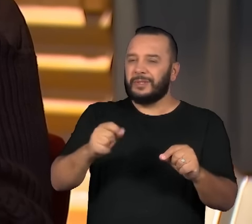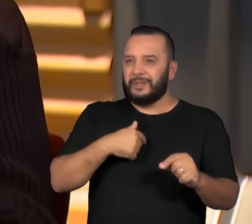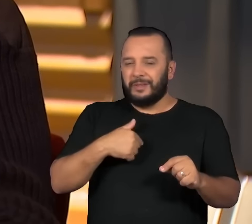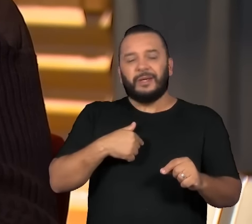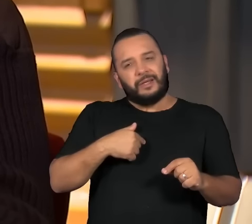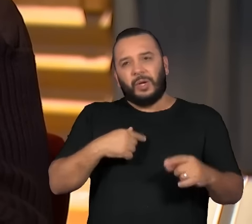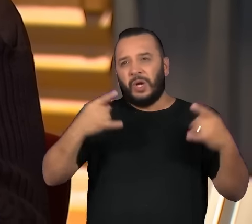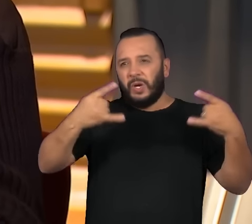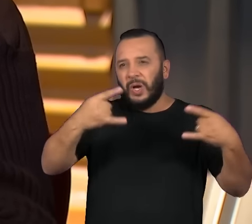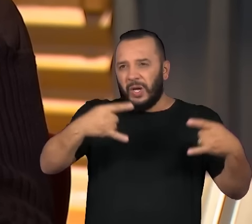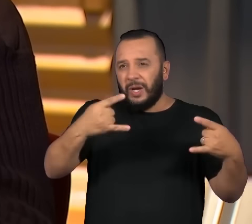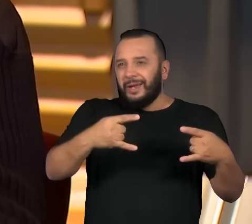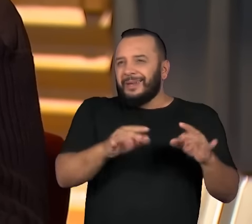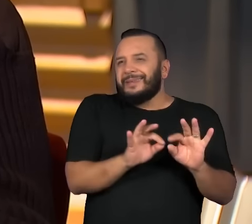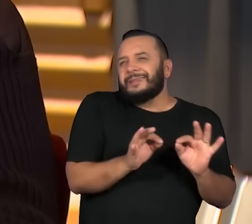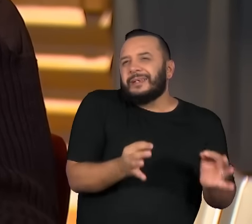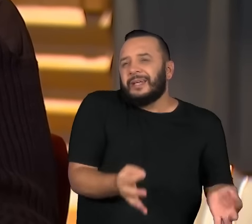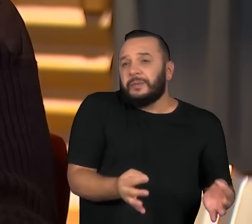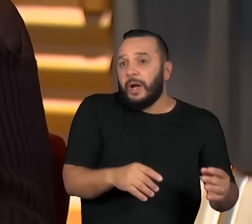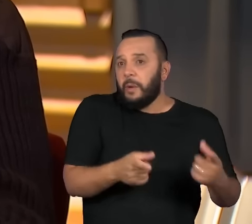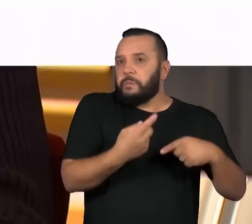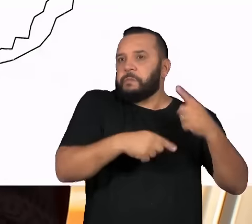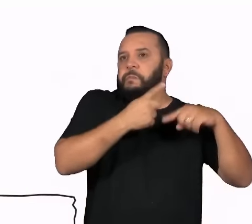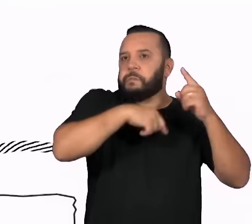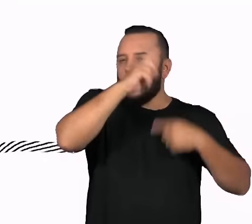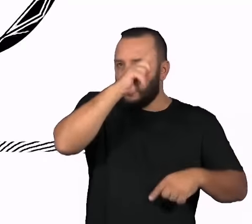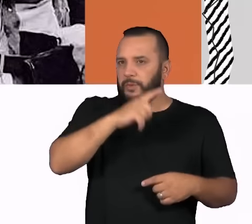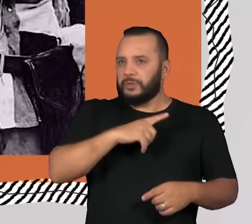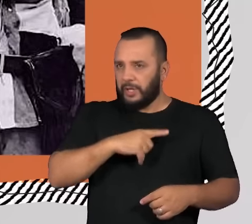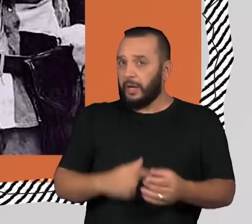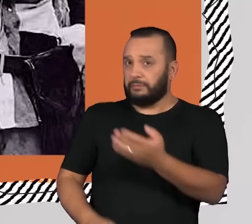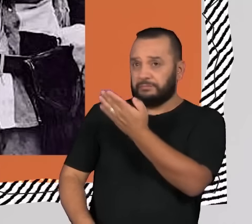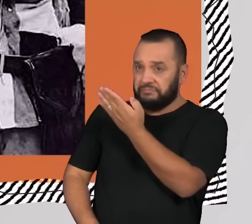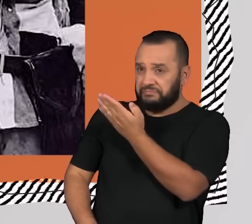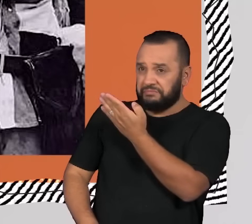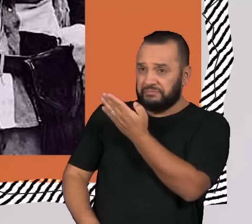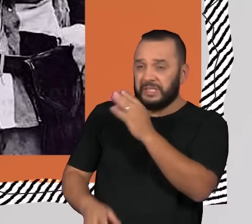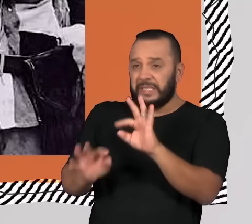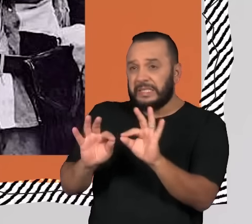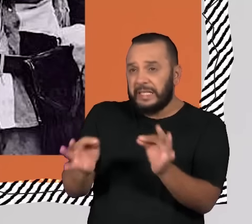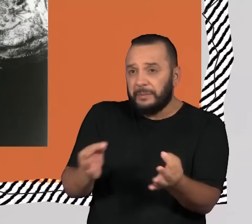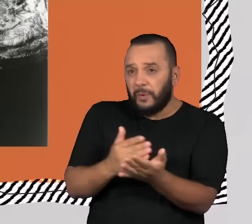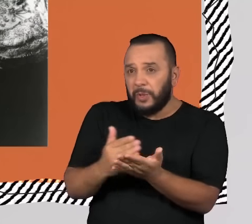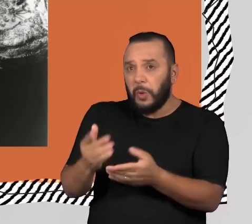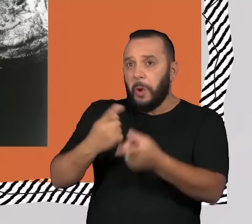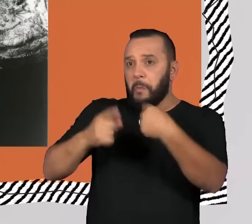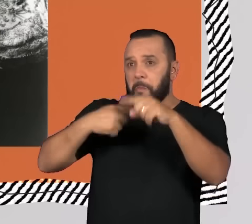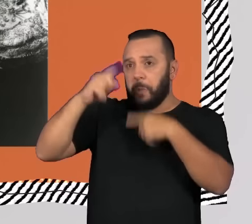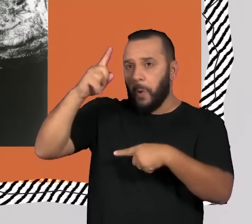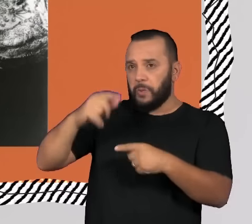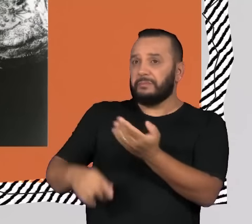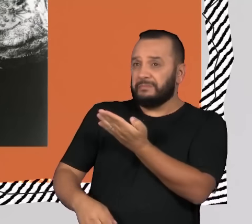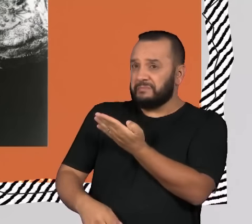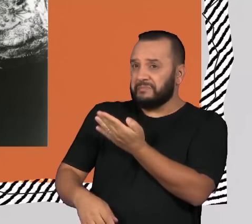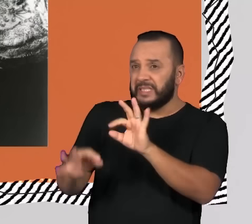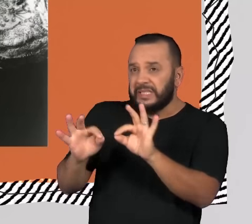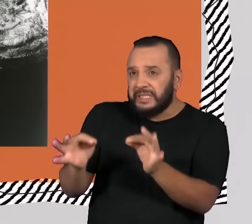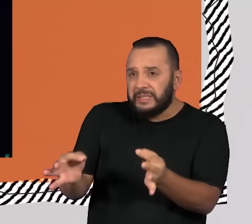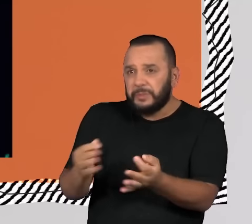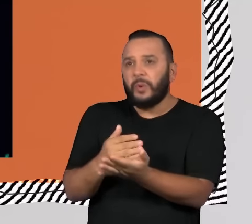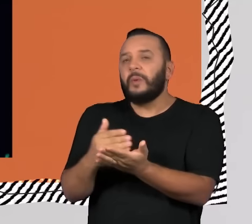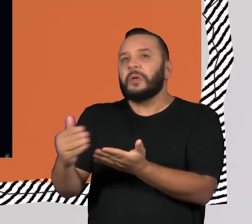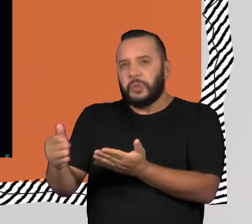bandas de rock vieram da garagem, o Black Sabbath, o próprio Led Zeppelin. Led Zeppelin, o Jimmy Page era um músico de estúdio, mas enfim, formou a sua